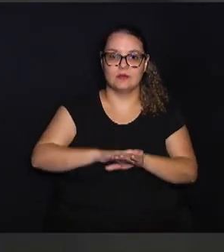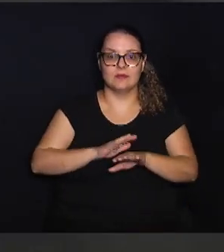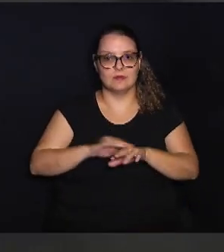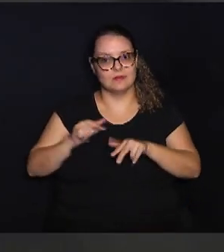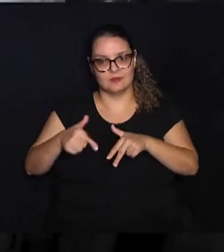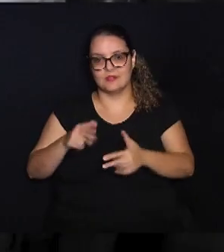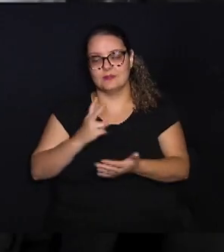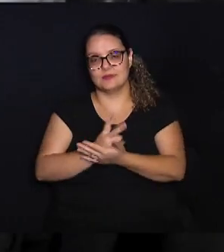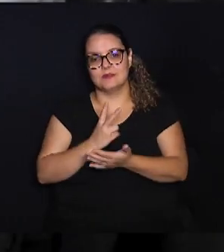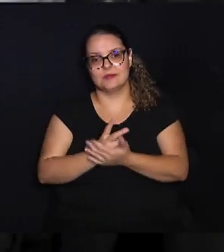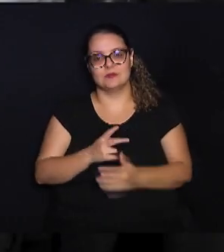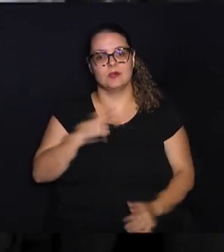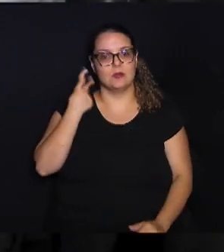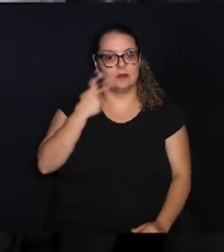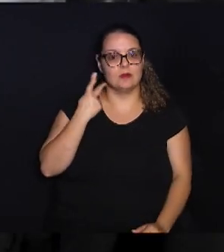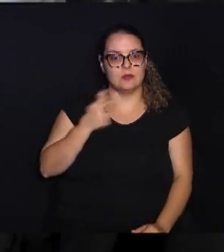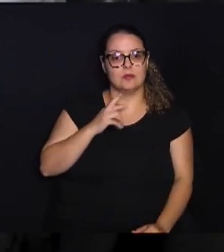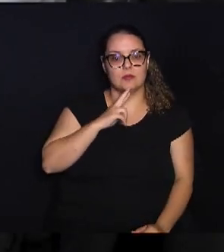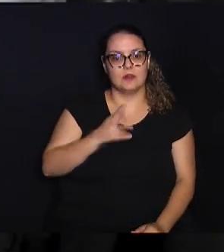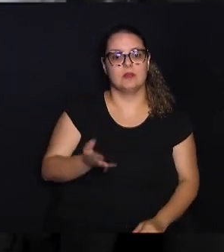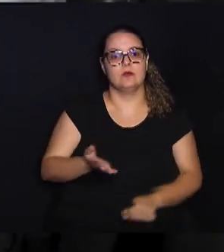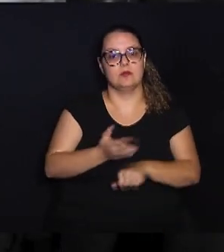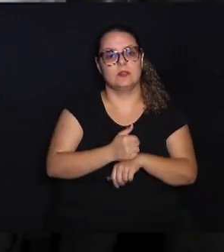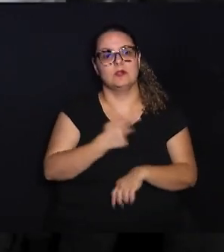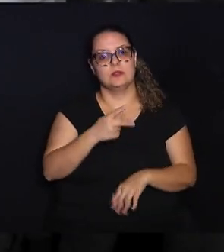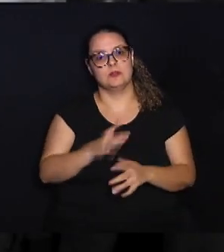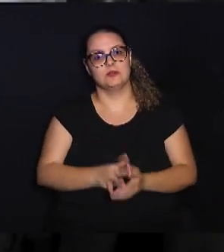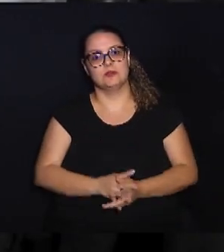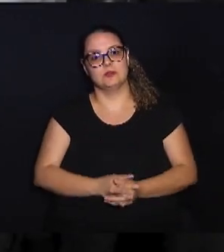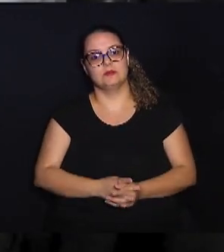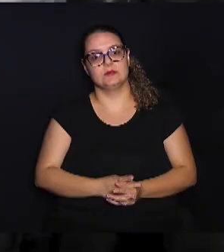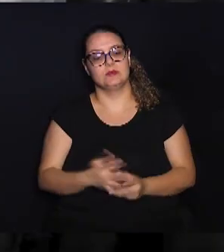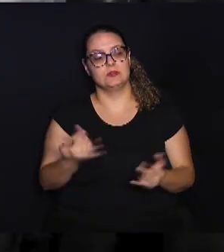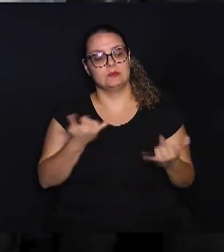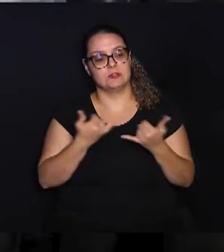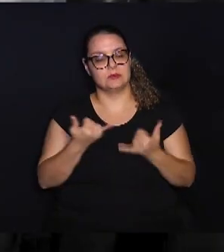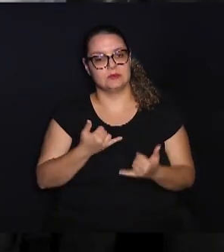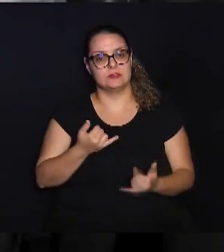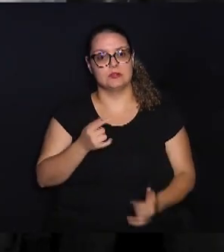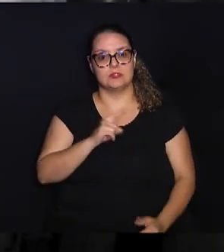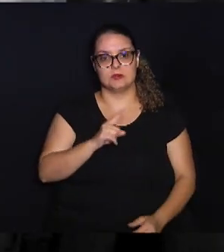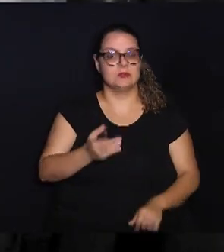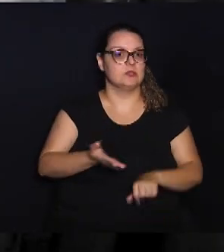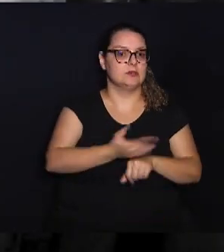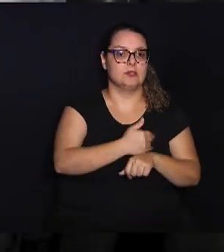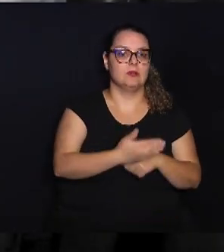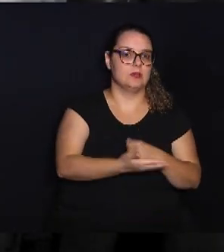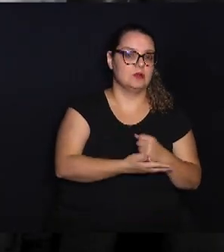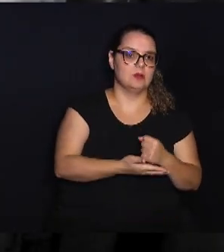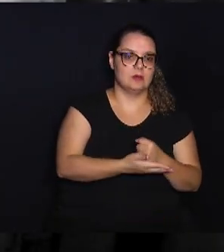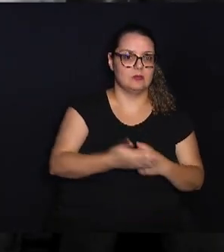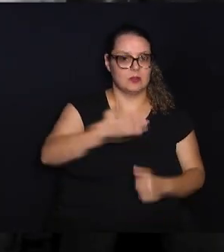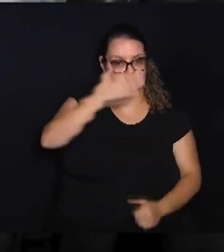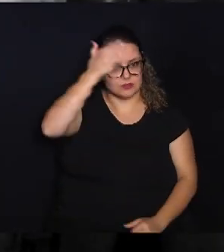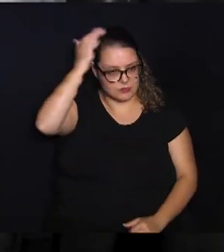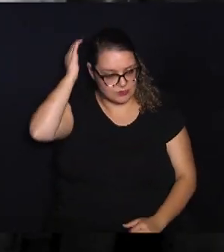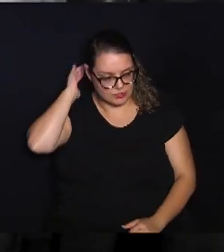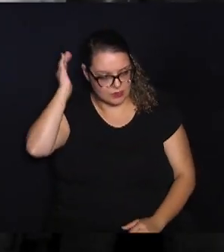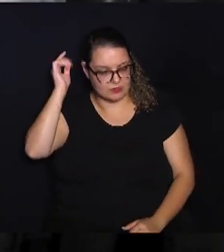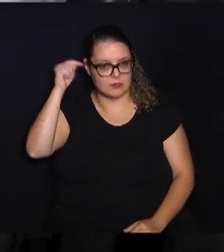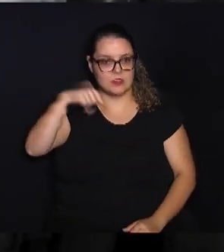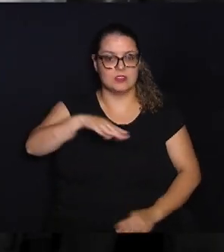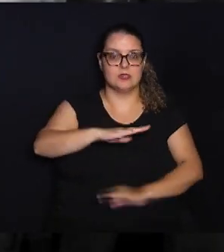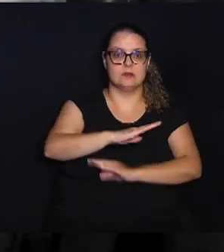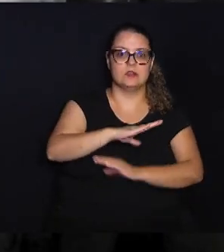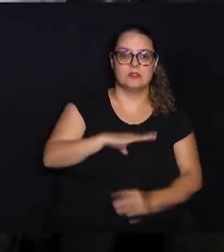sempre. Ô, vereador, numa resposta anterior sua, você me disse que você não era da base do governo Dário, mas aqui na Câmara